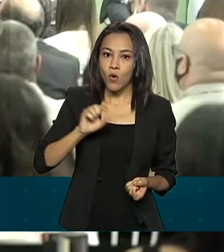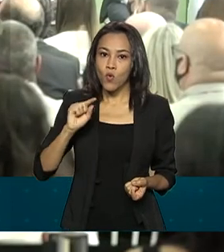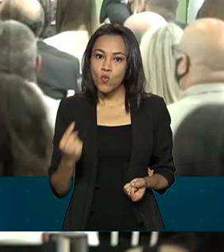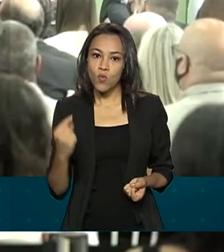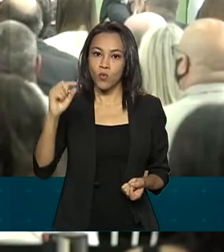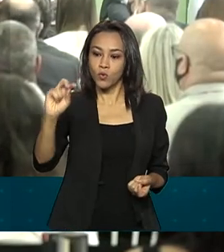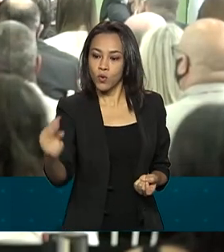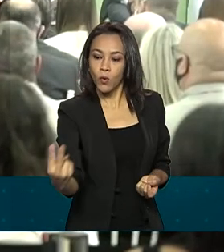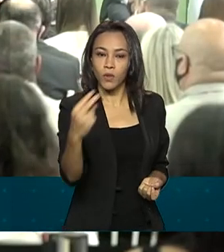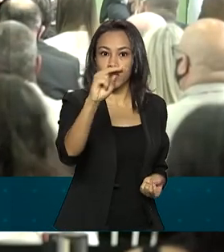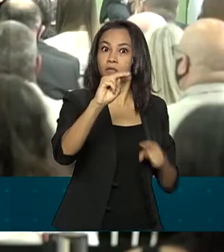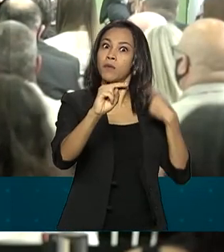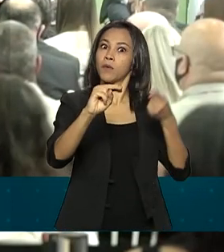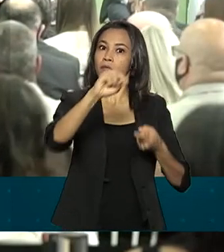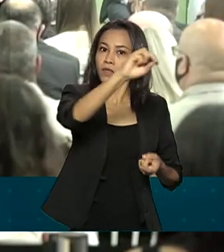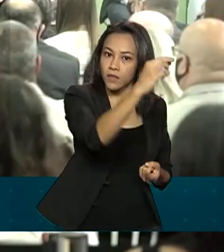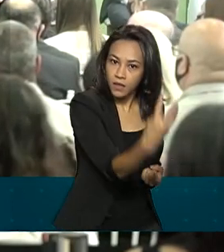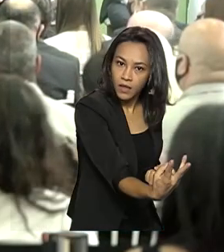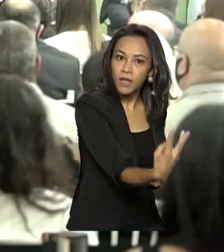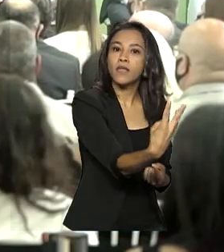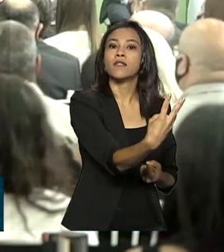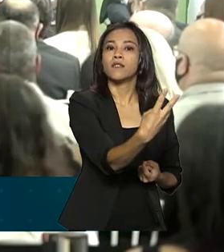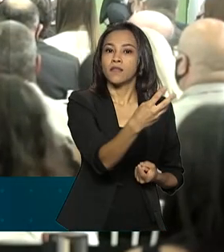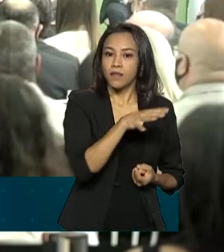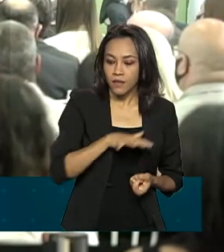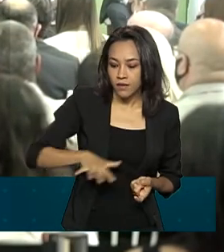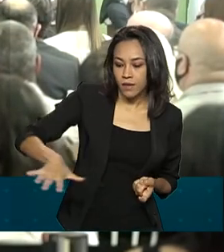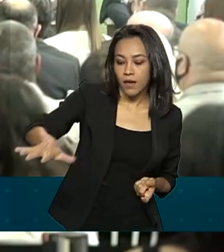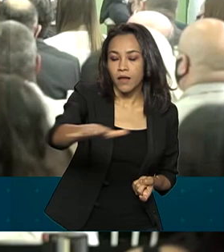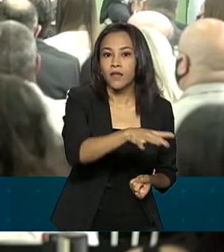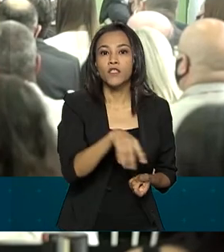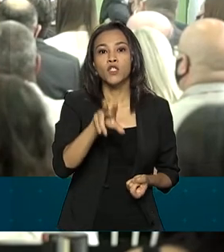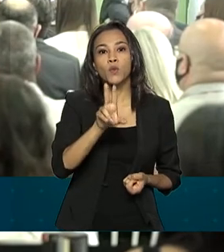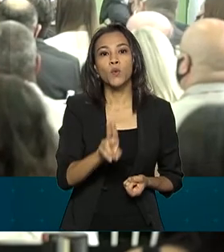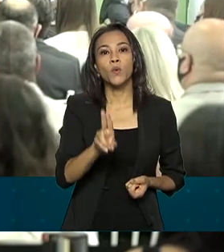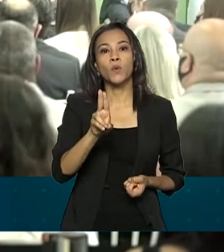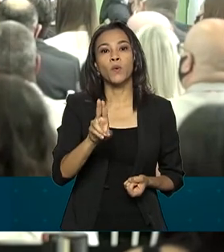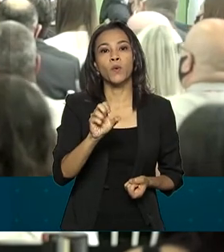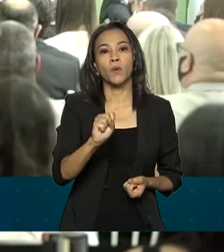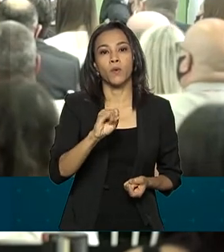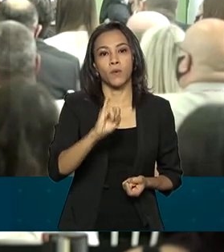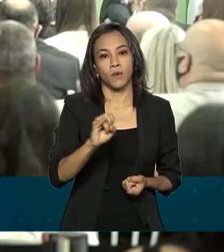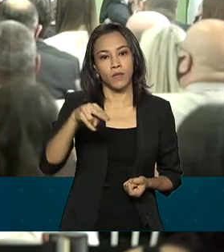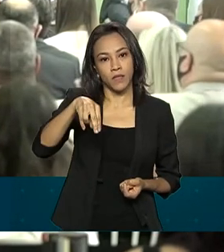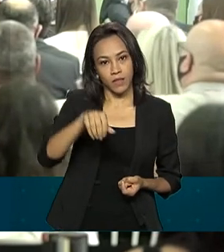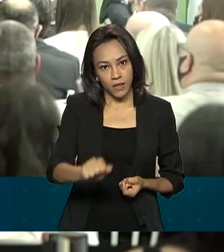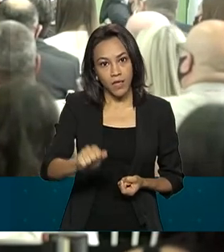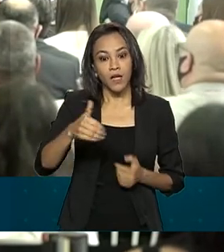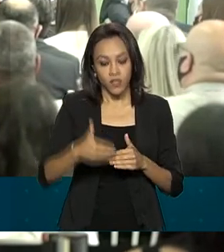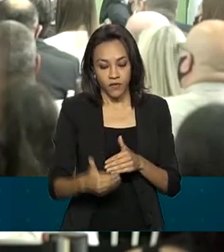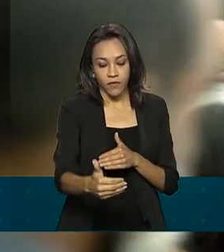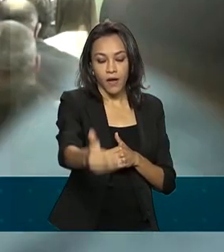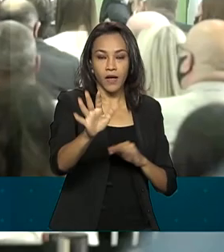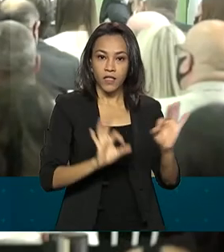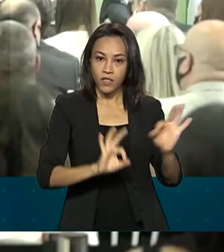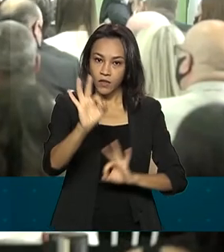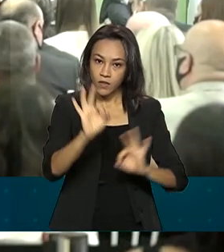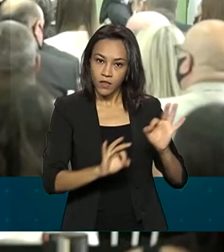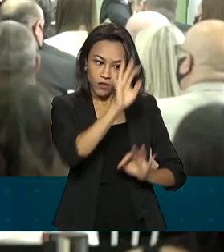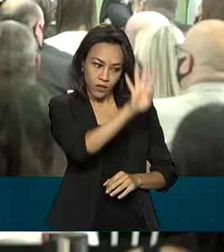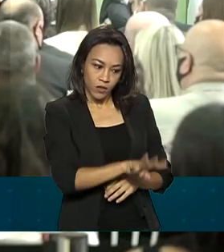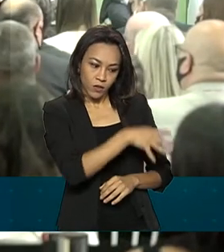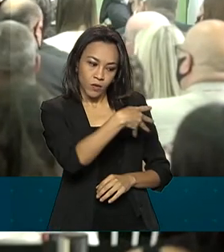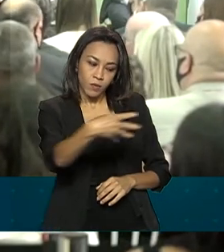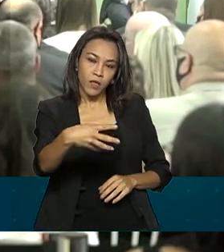e muito em breve Angra 3 e vamos mais além anunciando agora no nosso plano decenal de expansão de